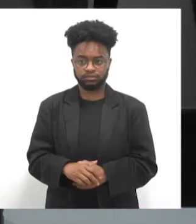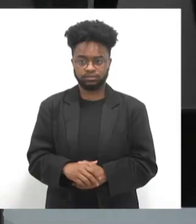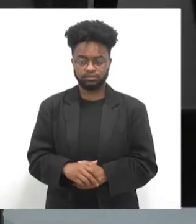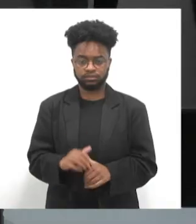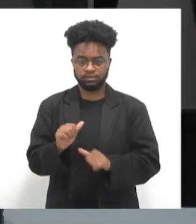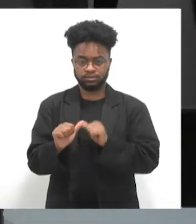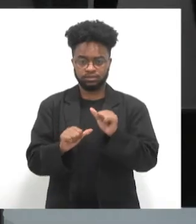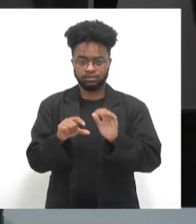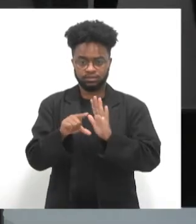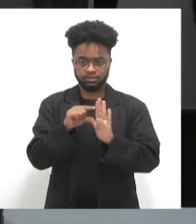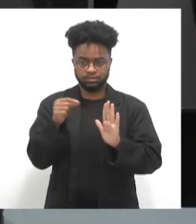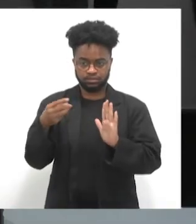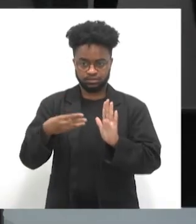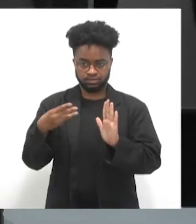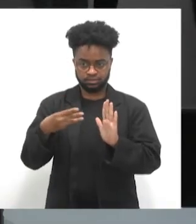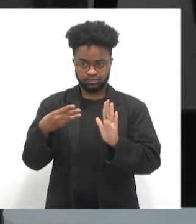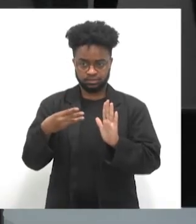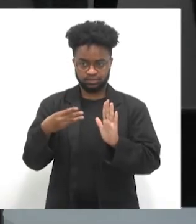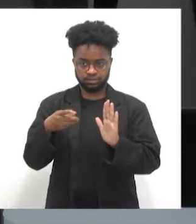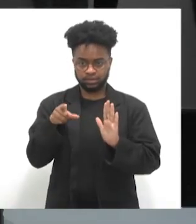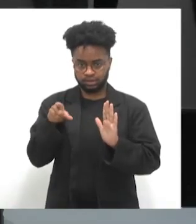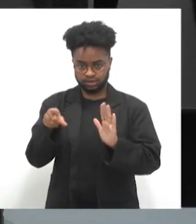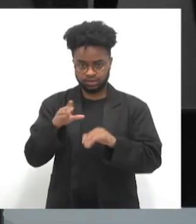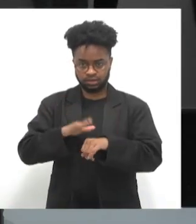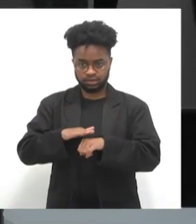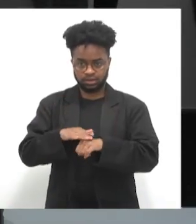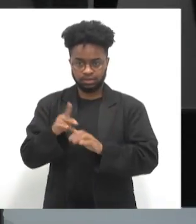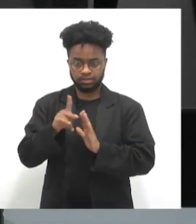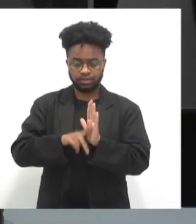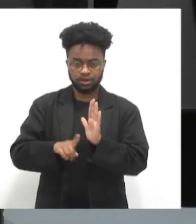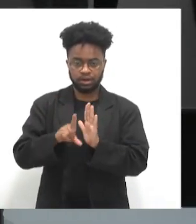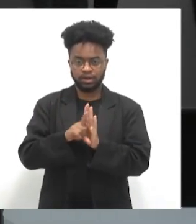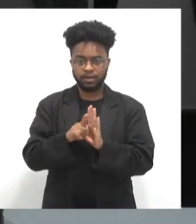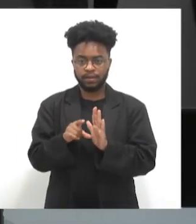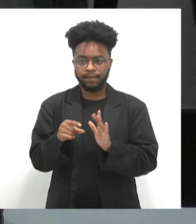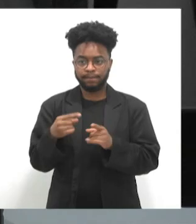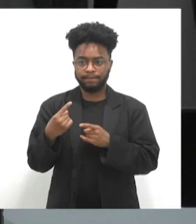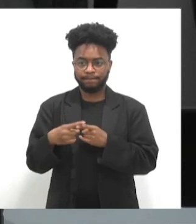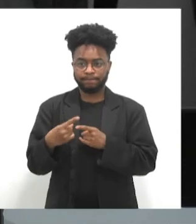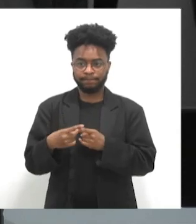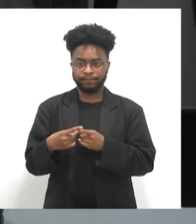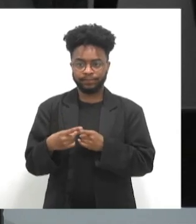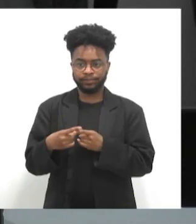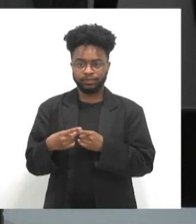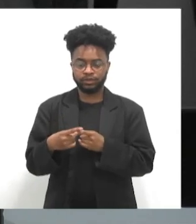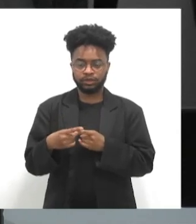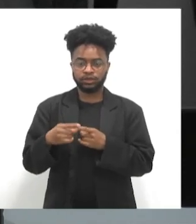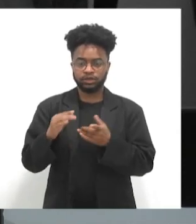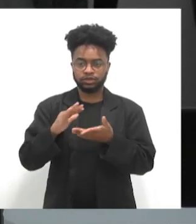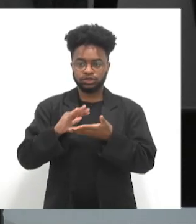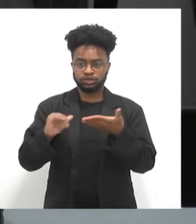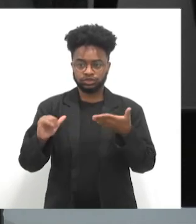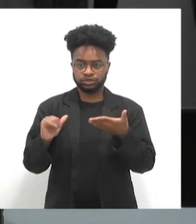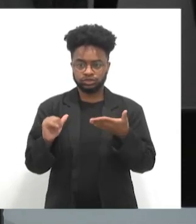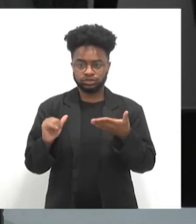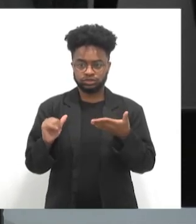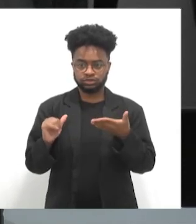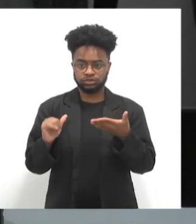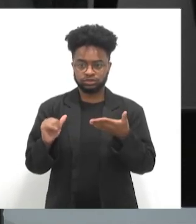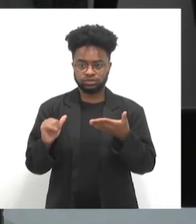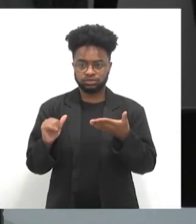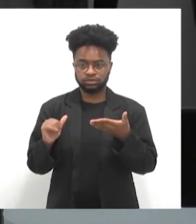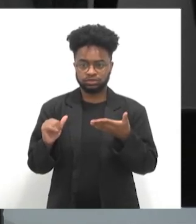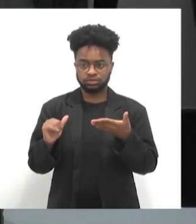modificando o artigo 3º do presente PL, exatamente para tirar